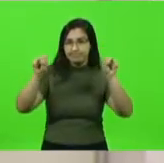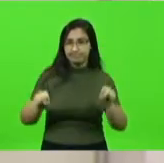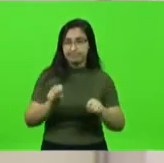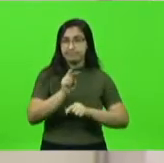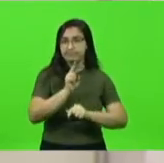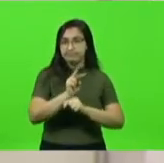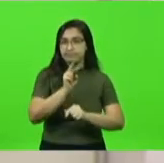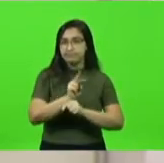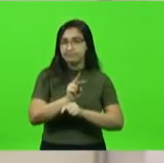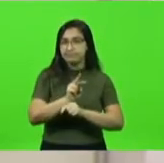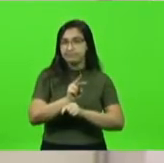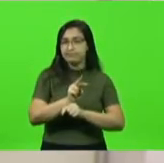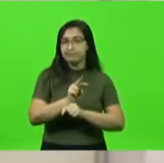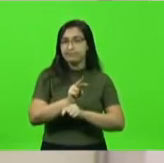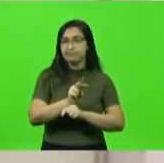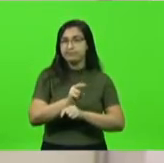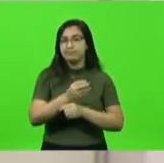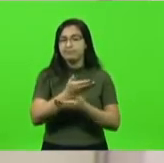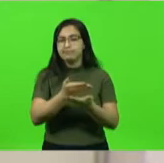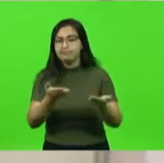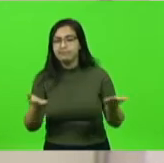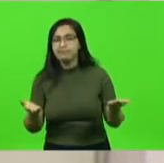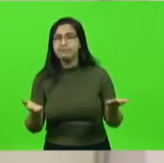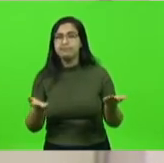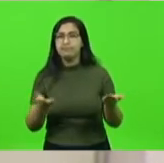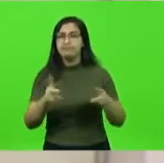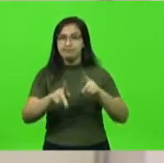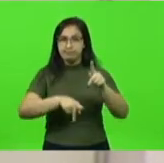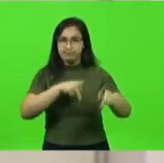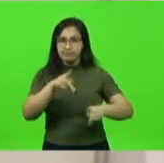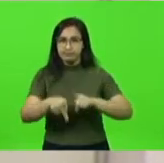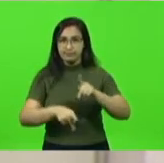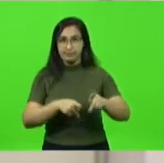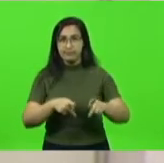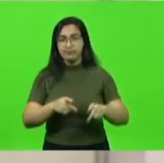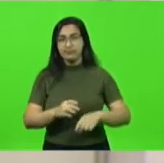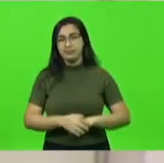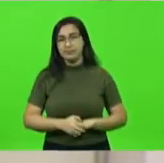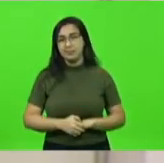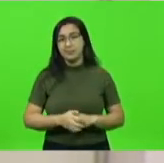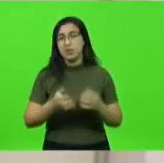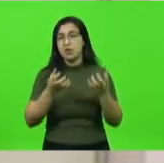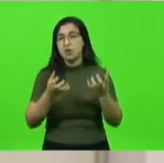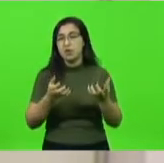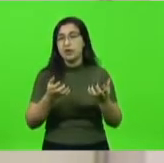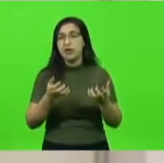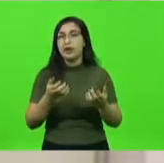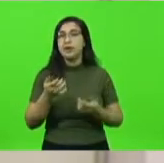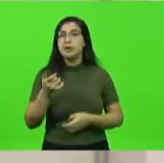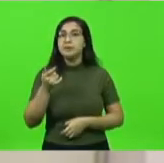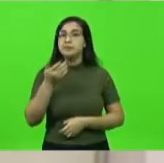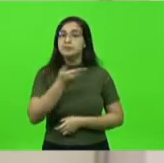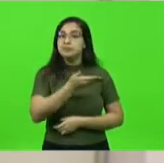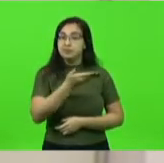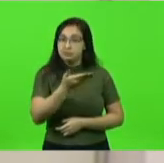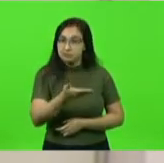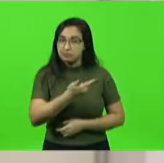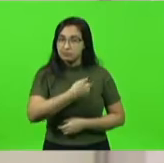cidadão no dia a dia, e é isso que a gente tem que analisar aqui. Eu quero que cada vez mais o governo do